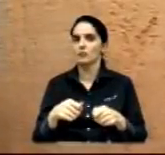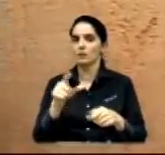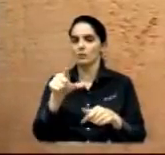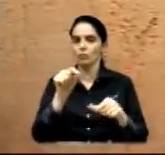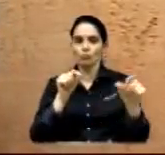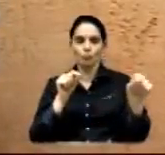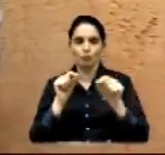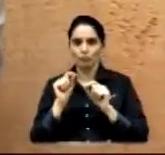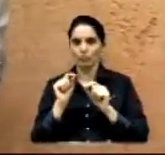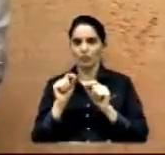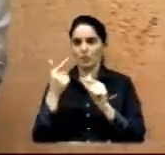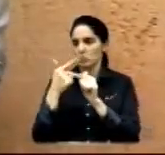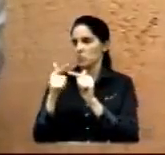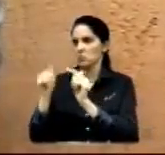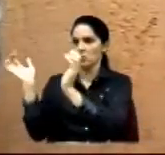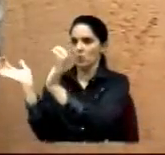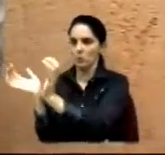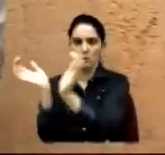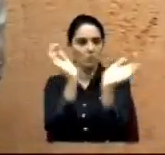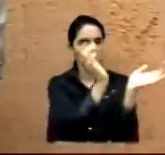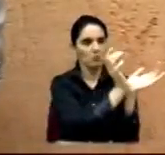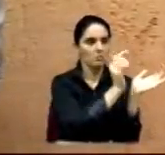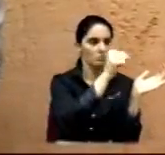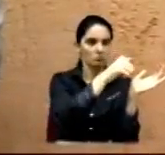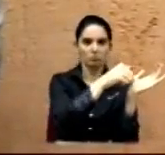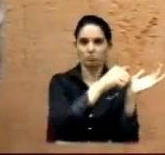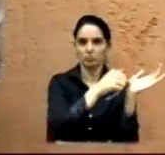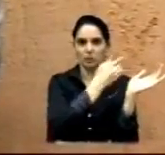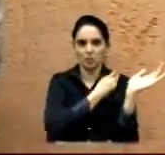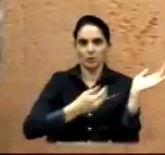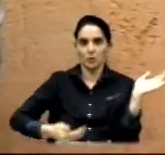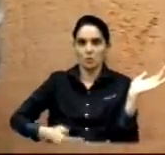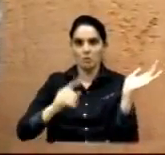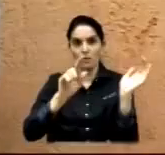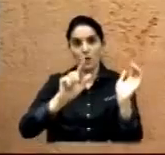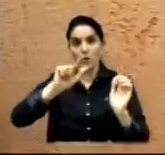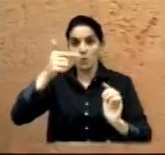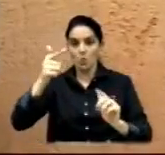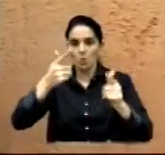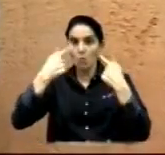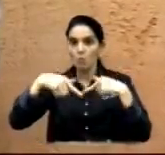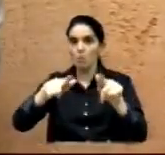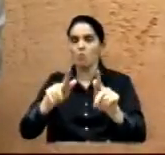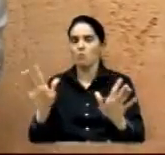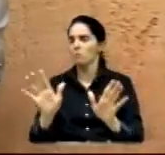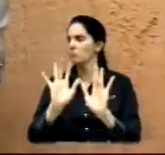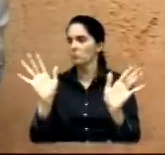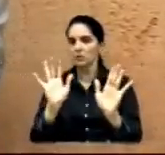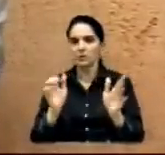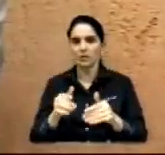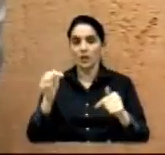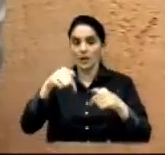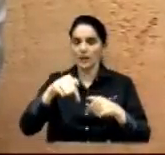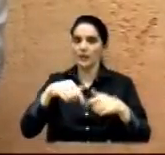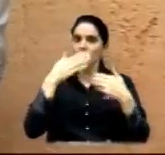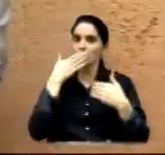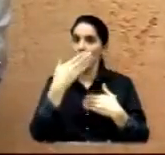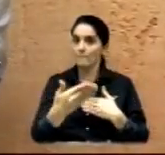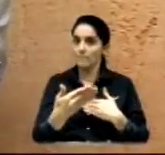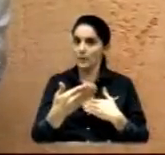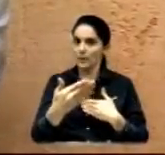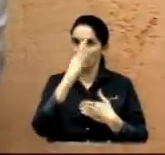de cada vereador aqui, se é do partido do governo ou se não é, a gente veio aqui, na verdade, por um Brasil justo, um Brasil